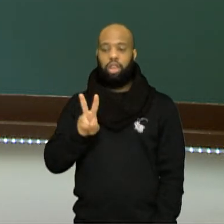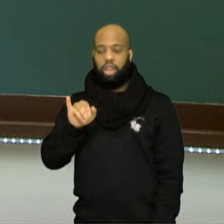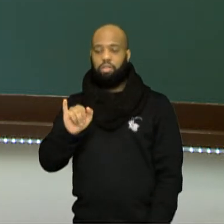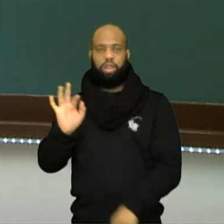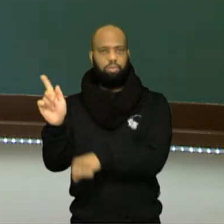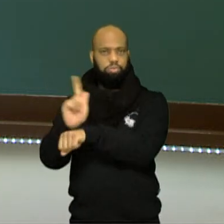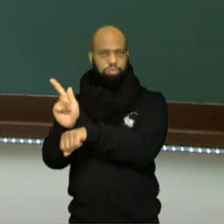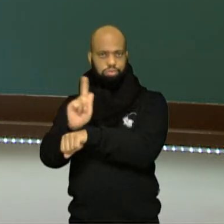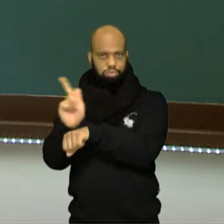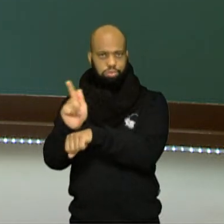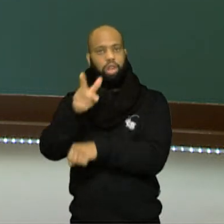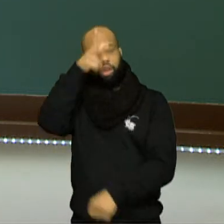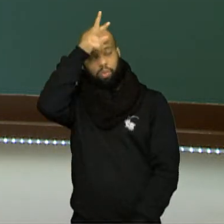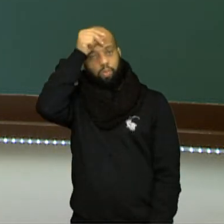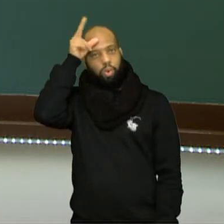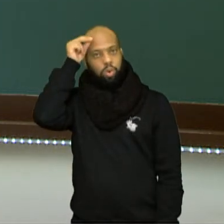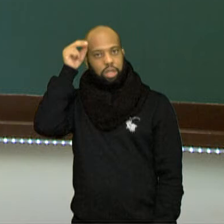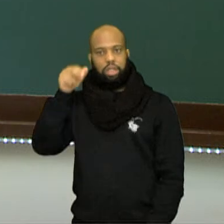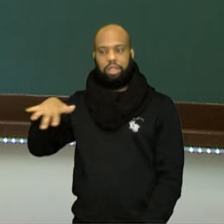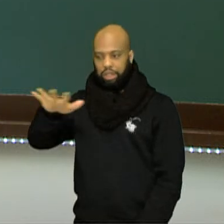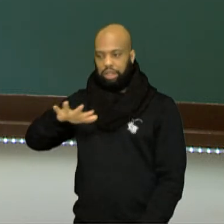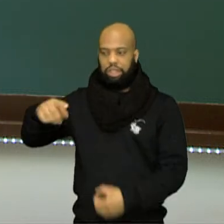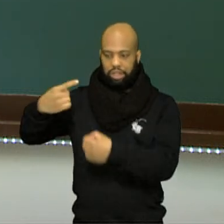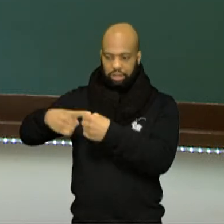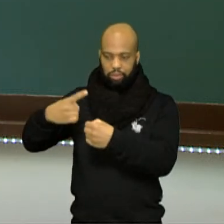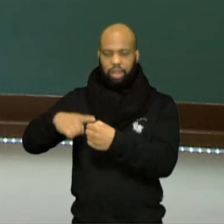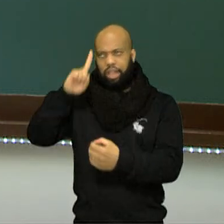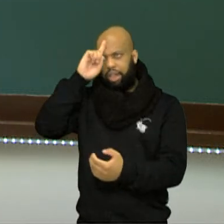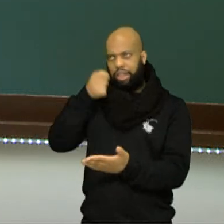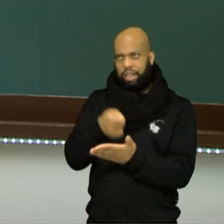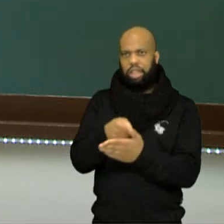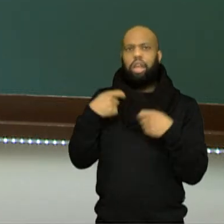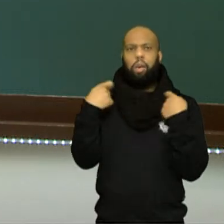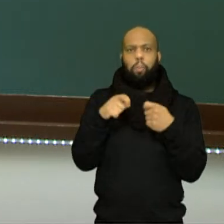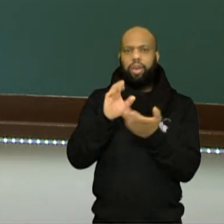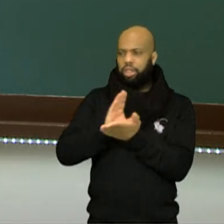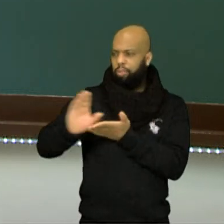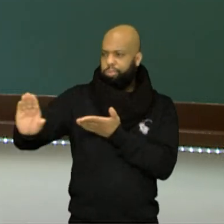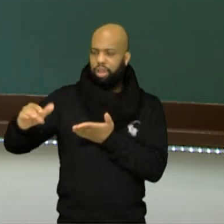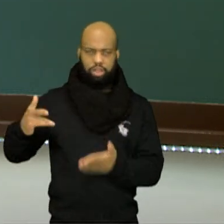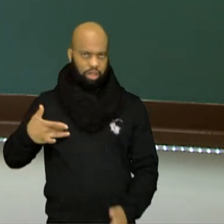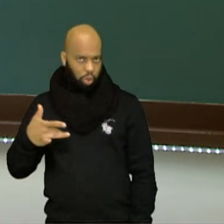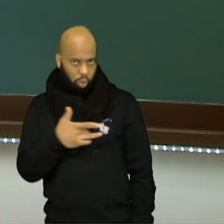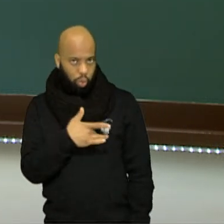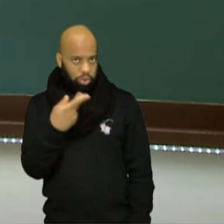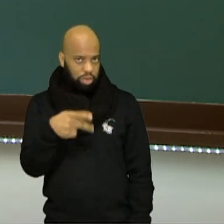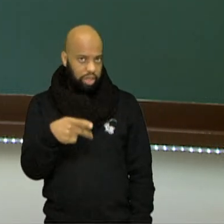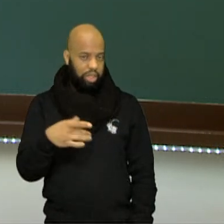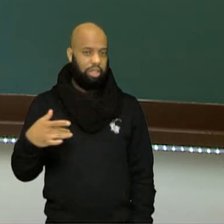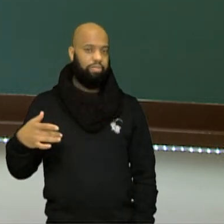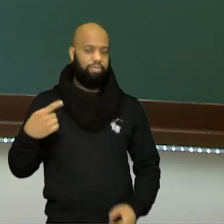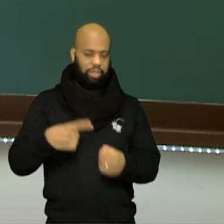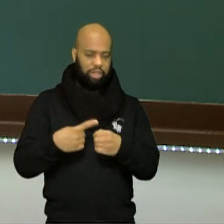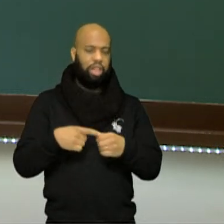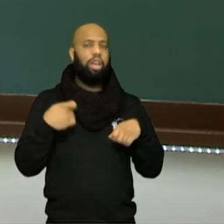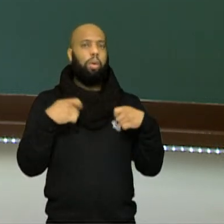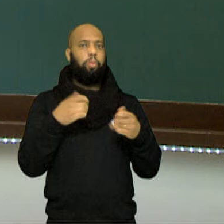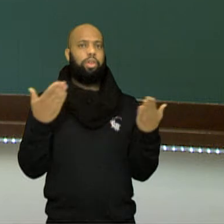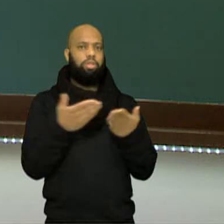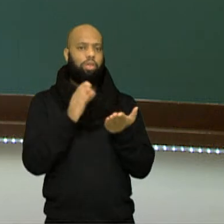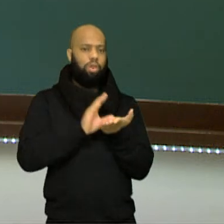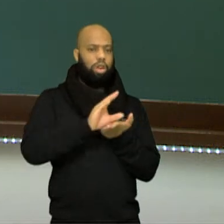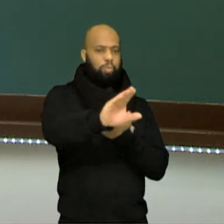o município, né? Definindo: preciso de verbas aqui para a saúde na minha cidade, preciso de verbas